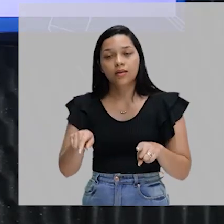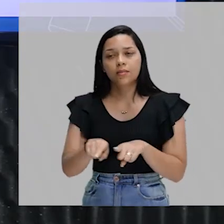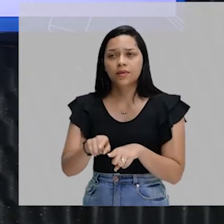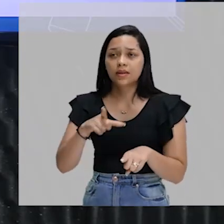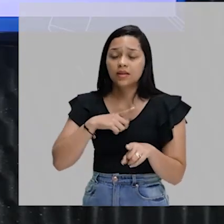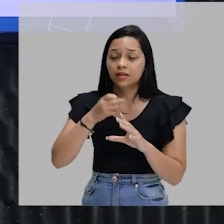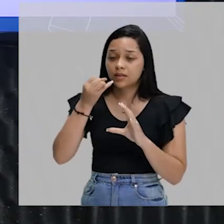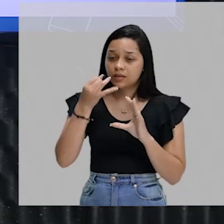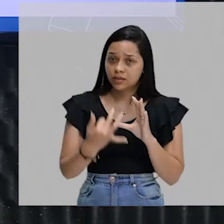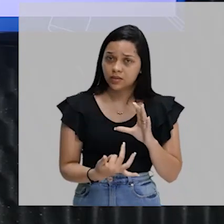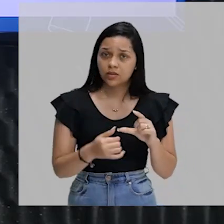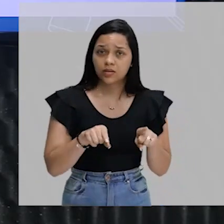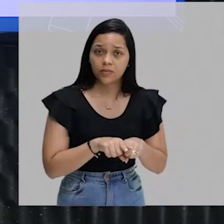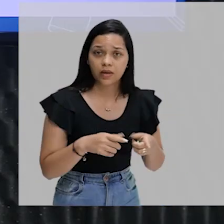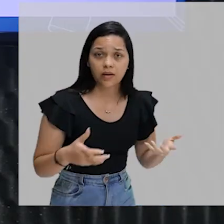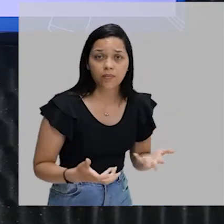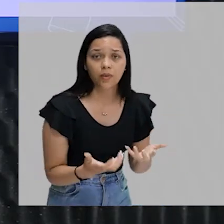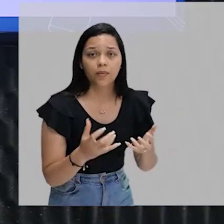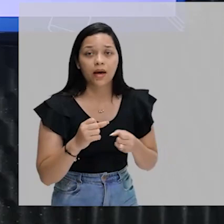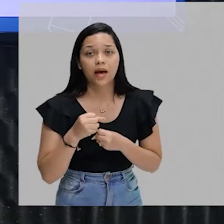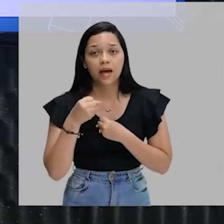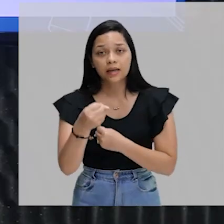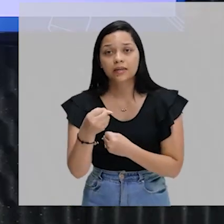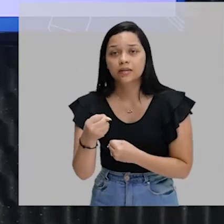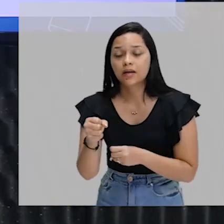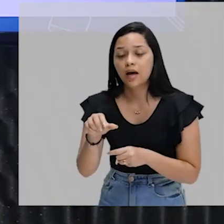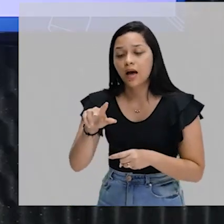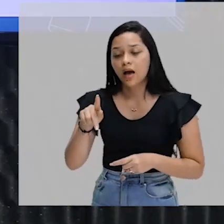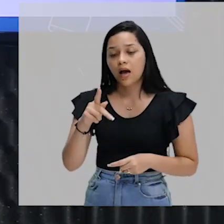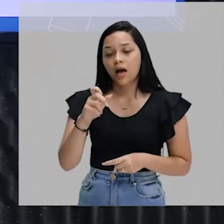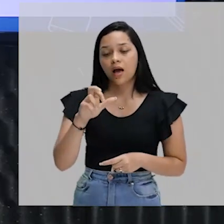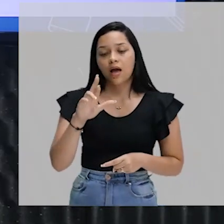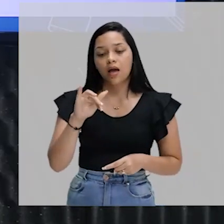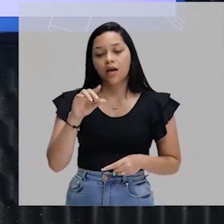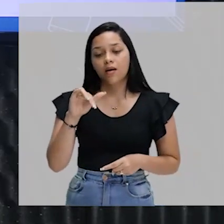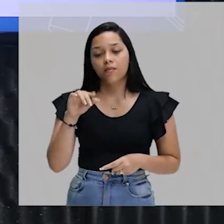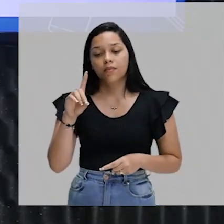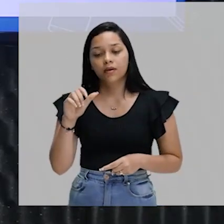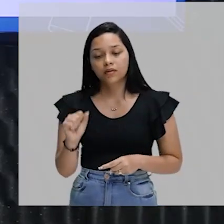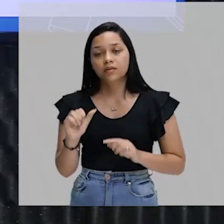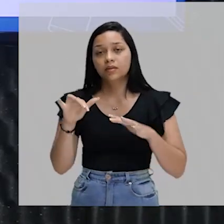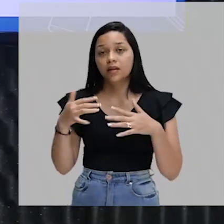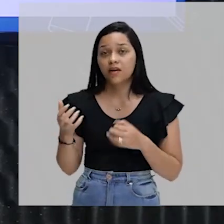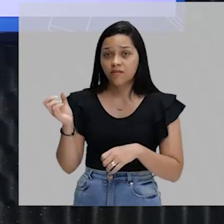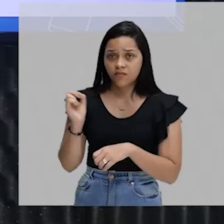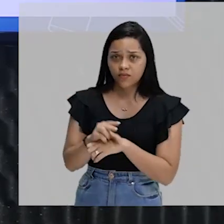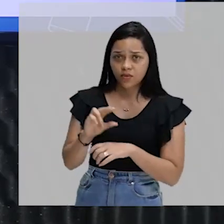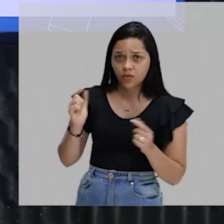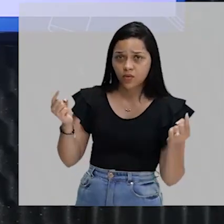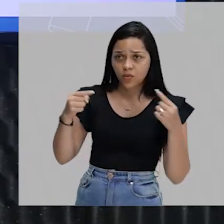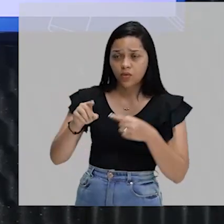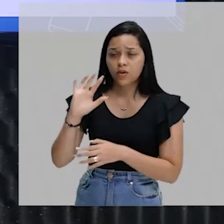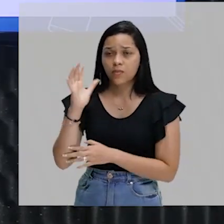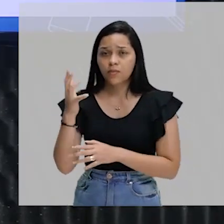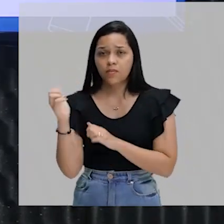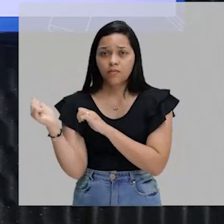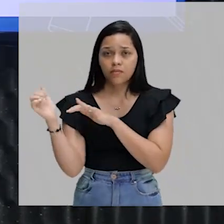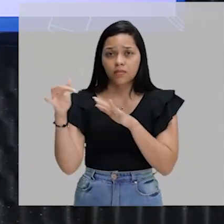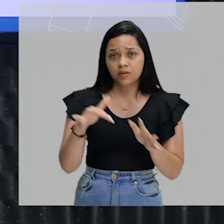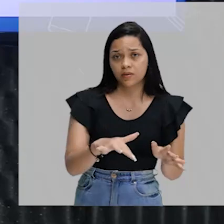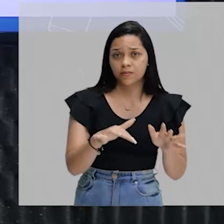essa característica que promove resistência a herbicida. Herbicidas são venenos contra plantas, né? Plantas